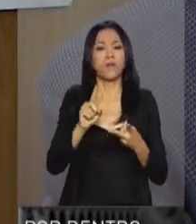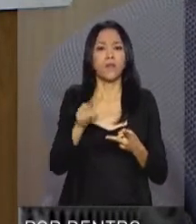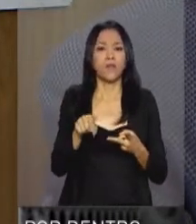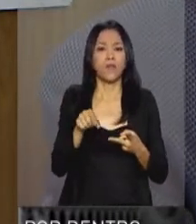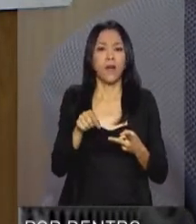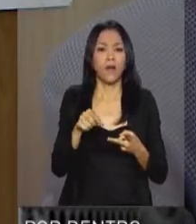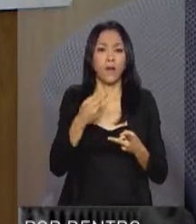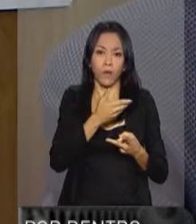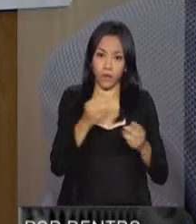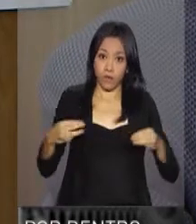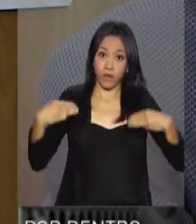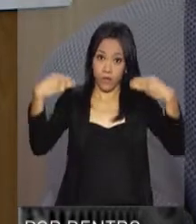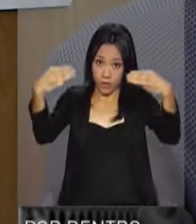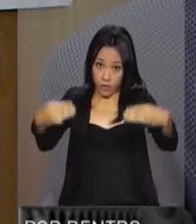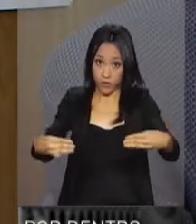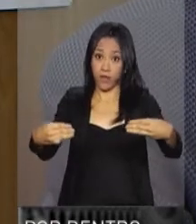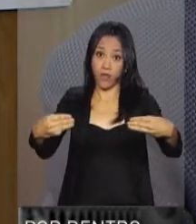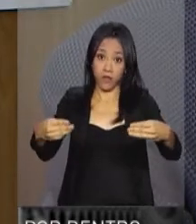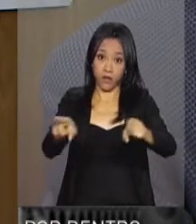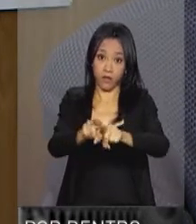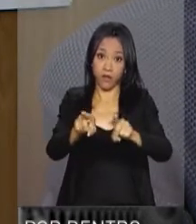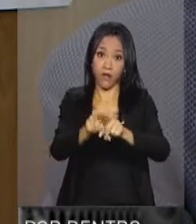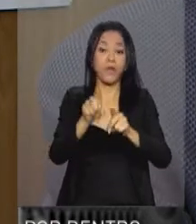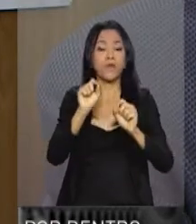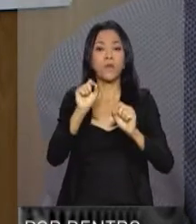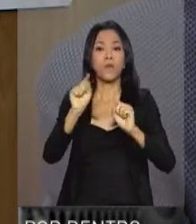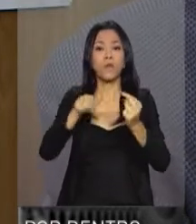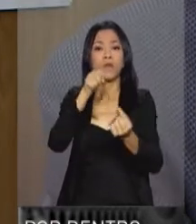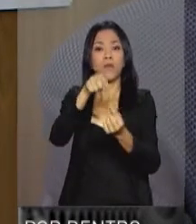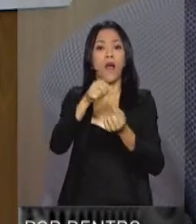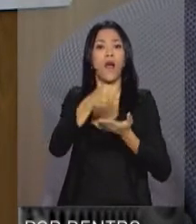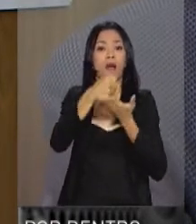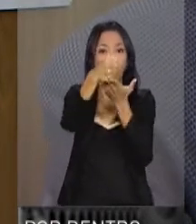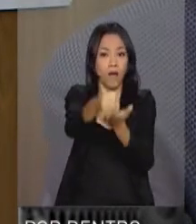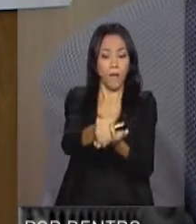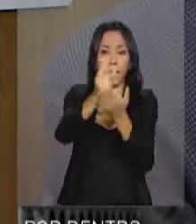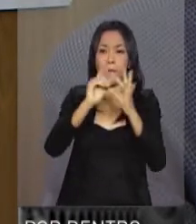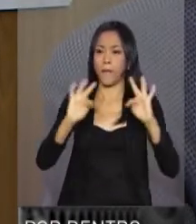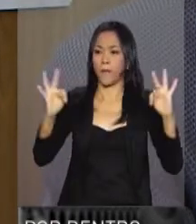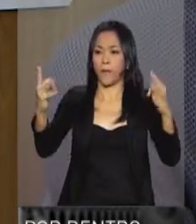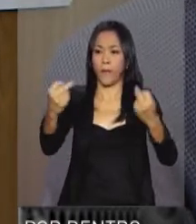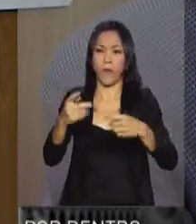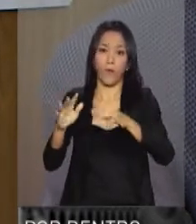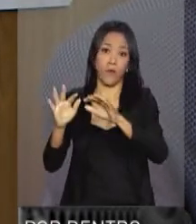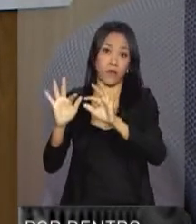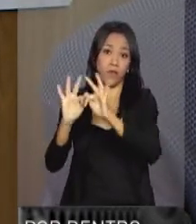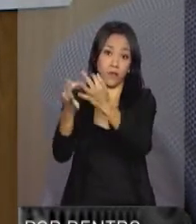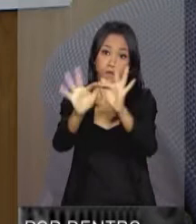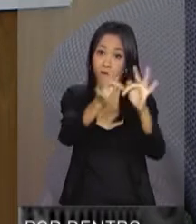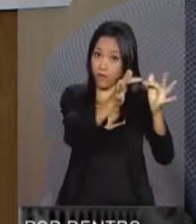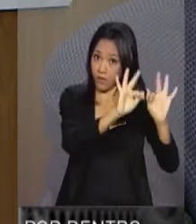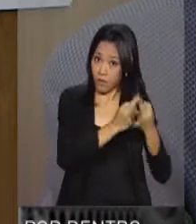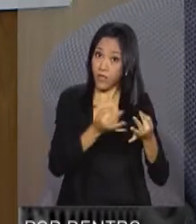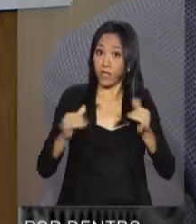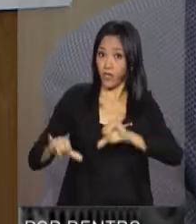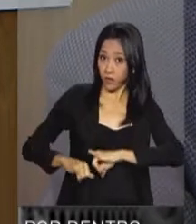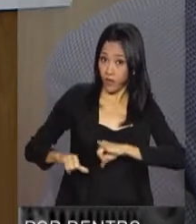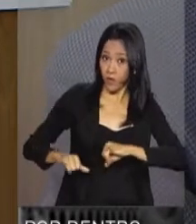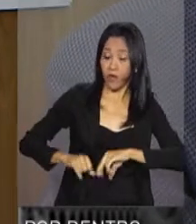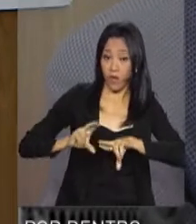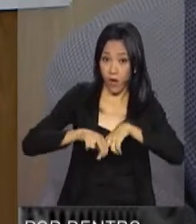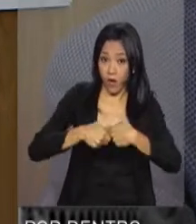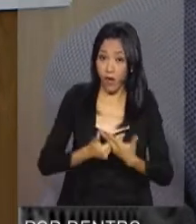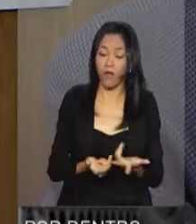nacional pela defesa nacional para dar o apoiamento a todas as famílias que foram afetadas pelos desastres é